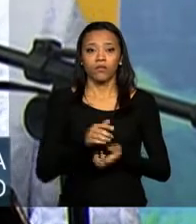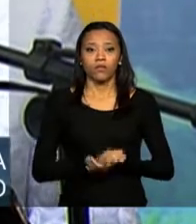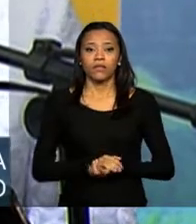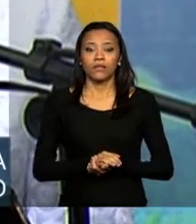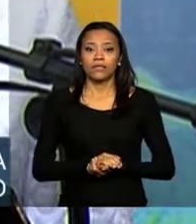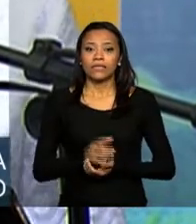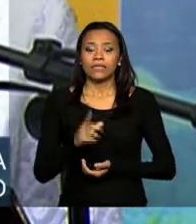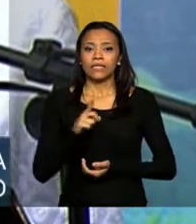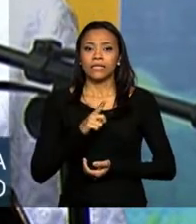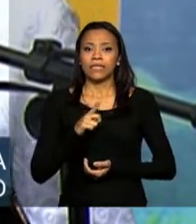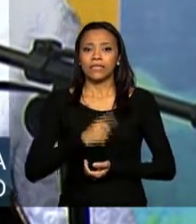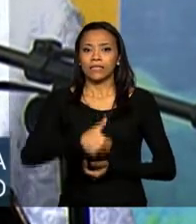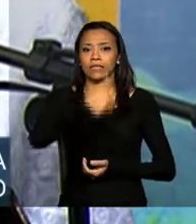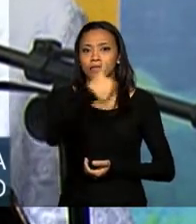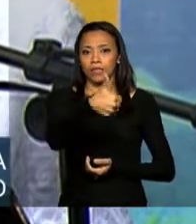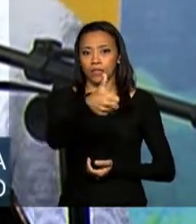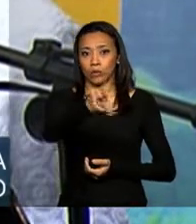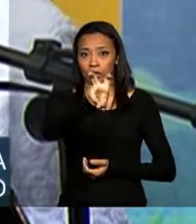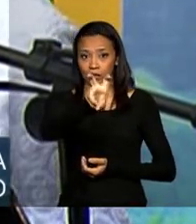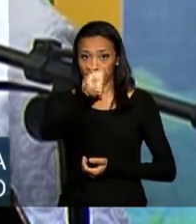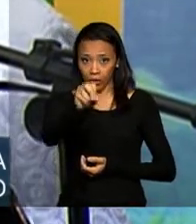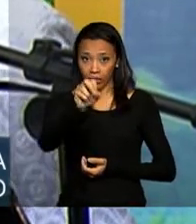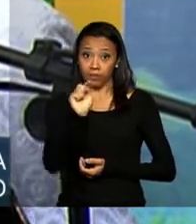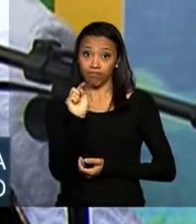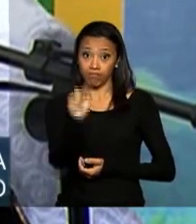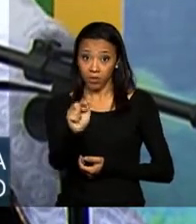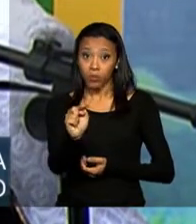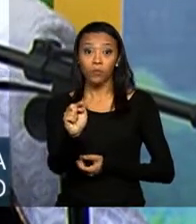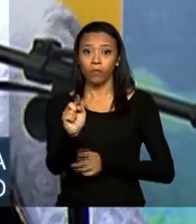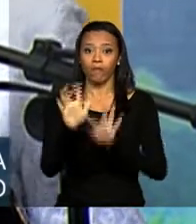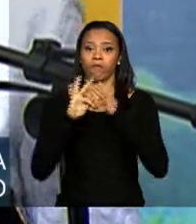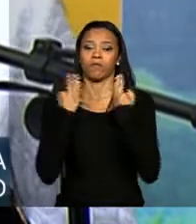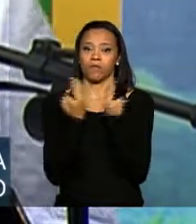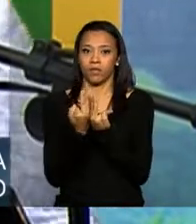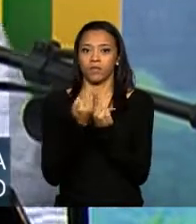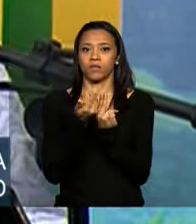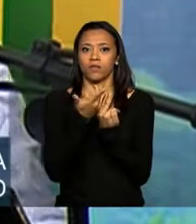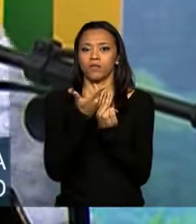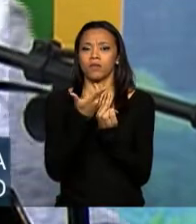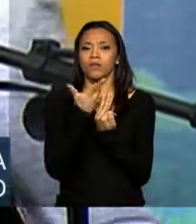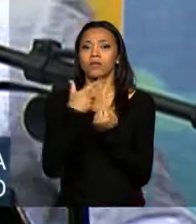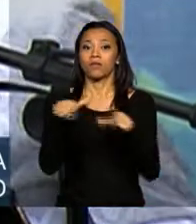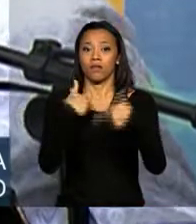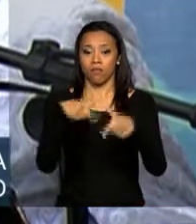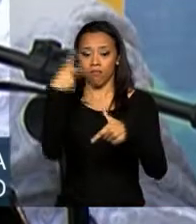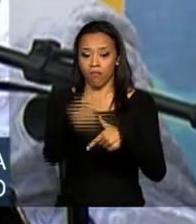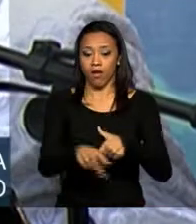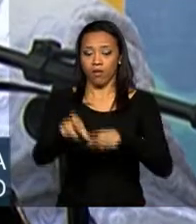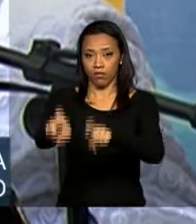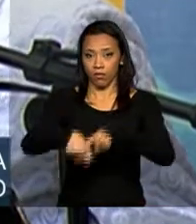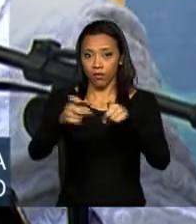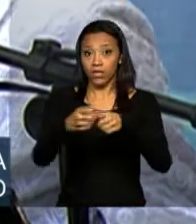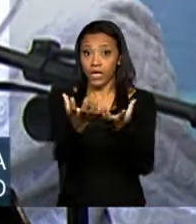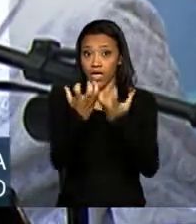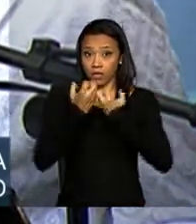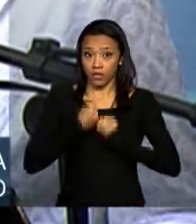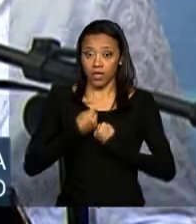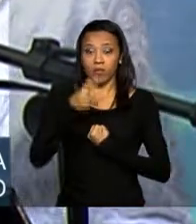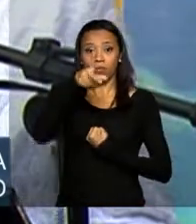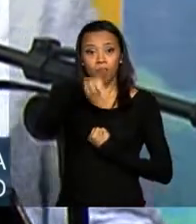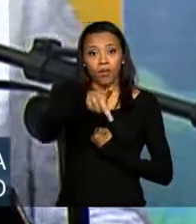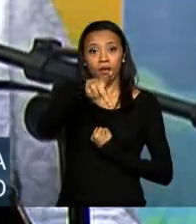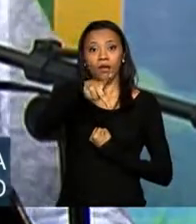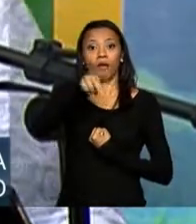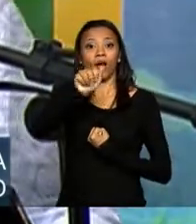só tem 150 mil famílias de agricultores que que é sebben Oppa e